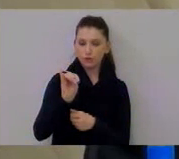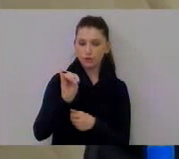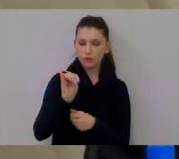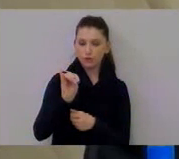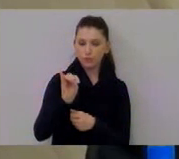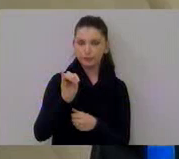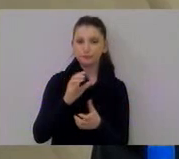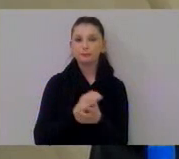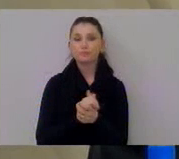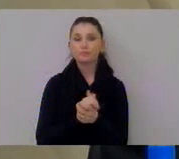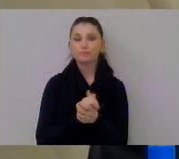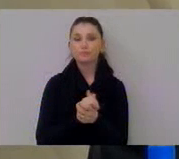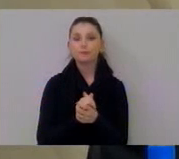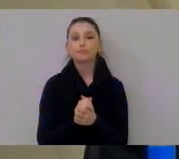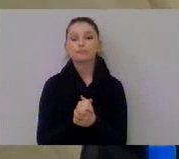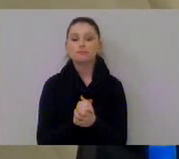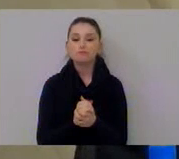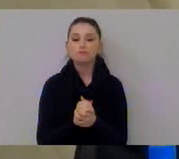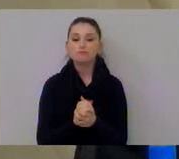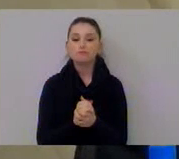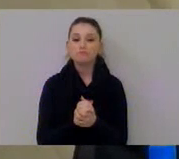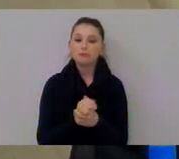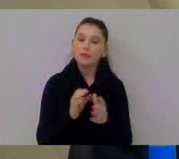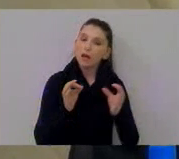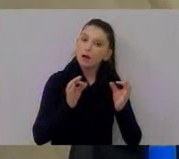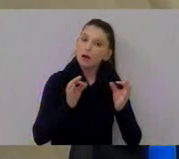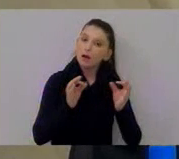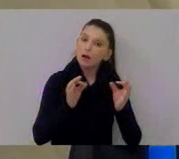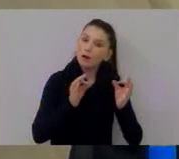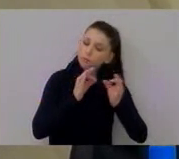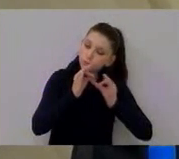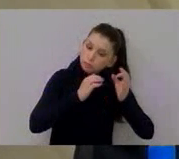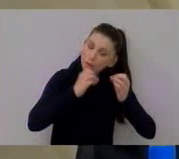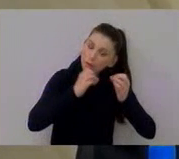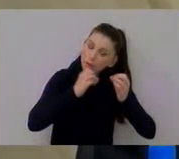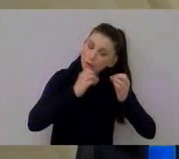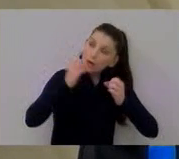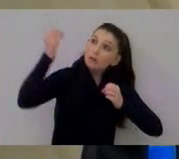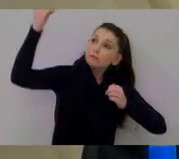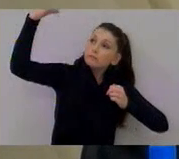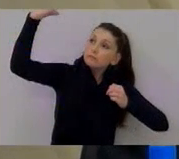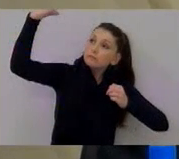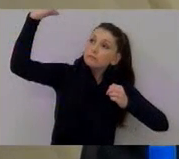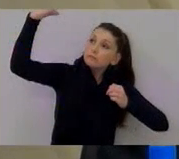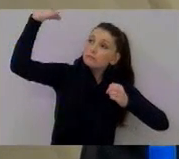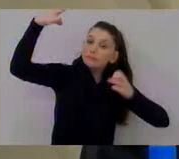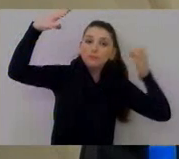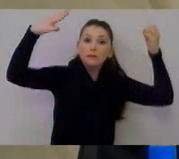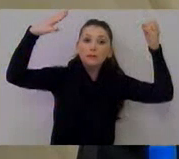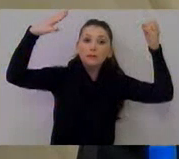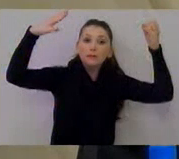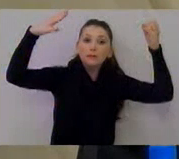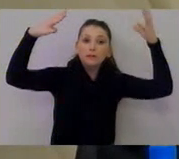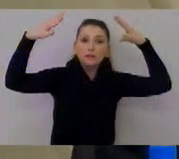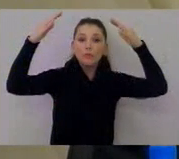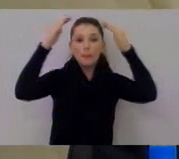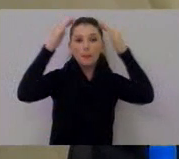assunto. Reparos na iluminação do pátio da Escola Municipal